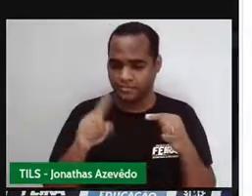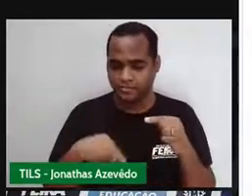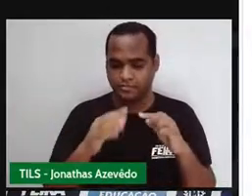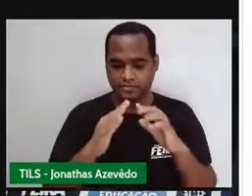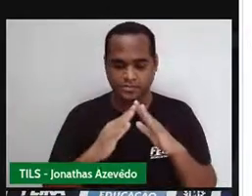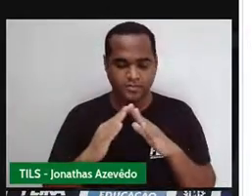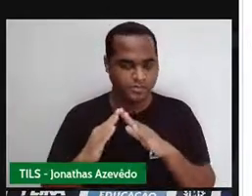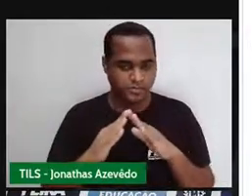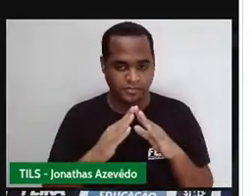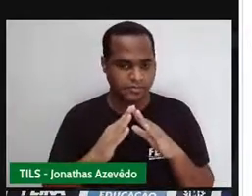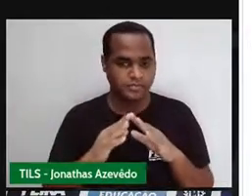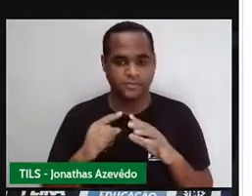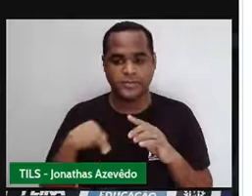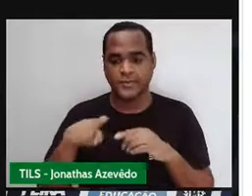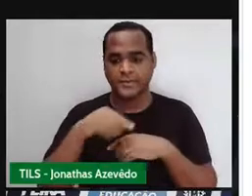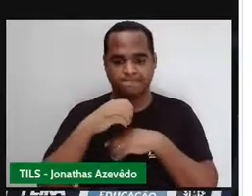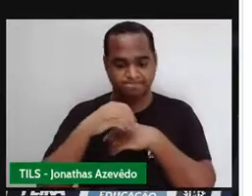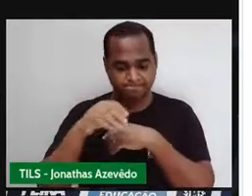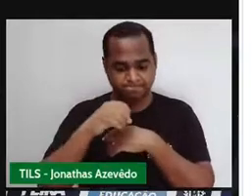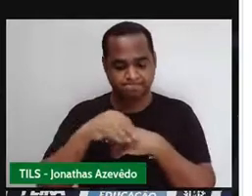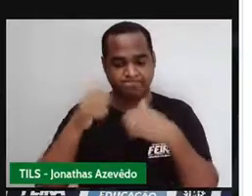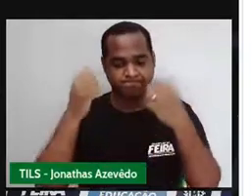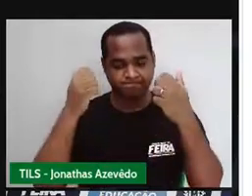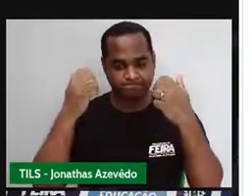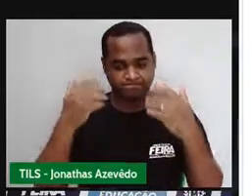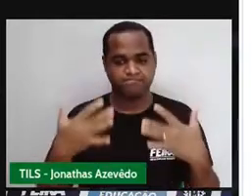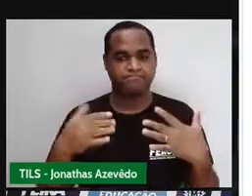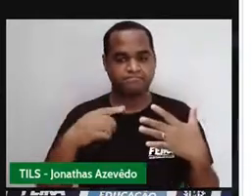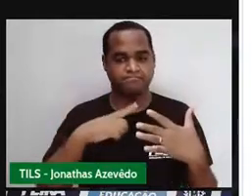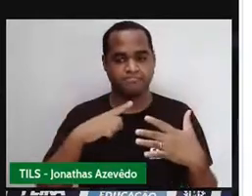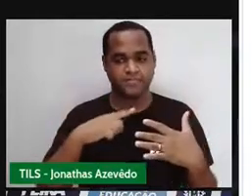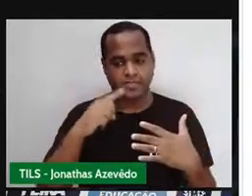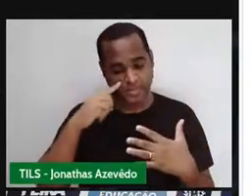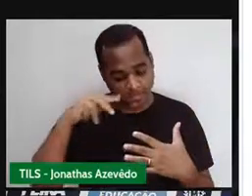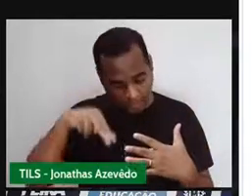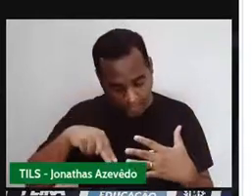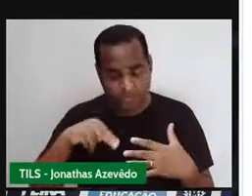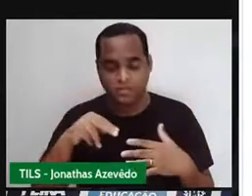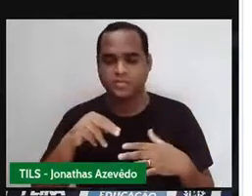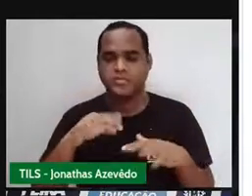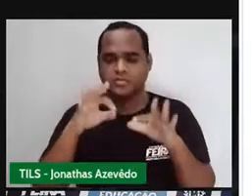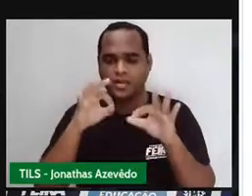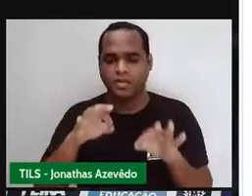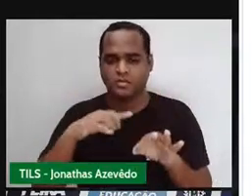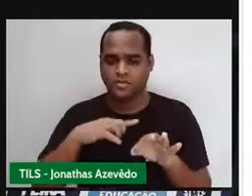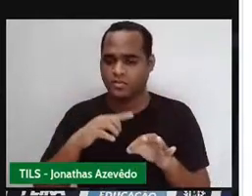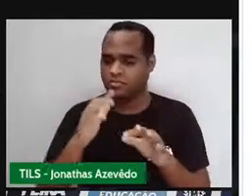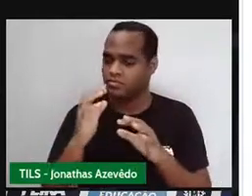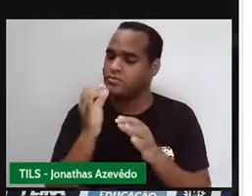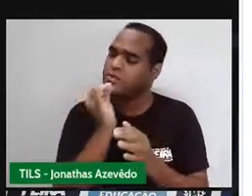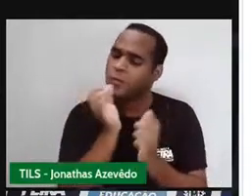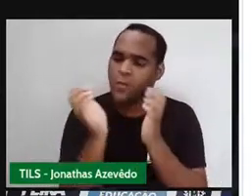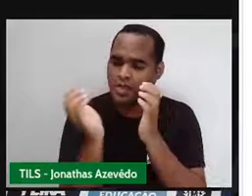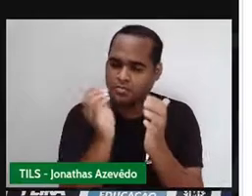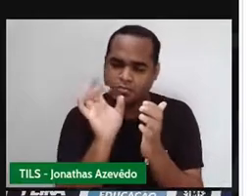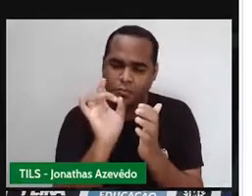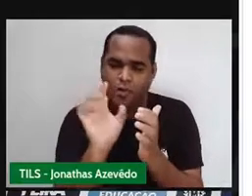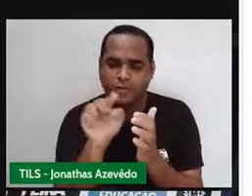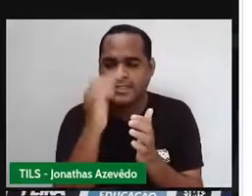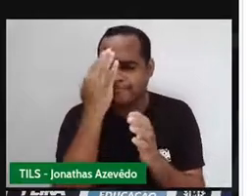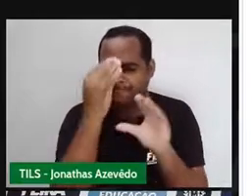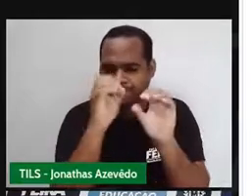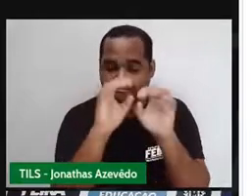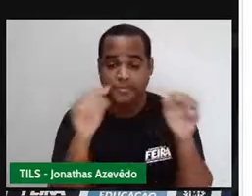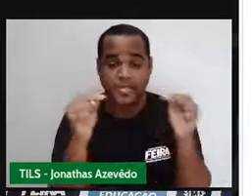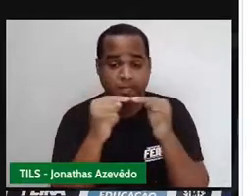né que eu tô trazendo aqui para você na planta tá claro que é uma situação hipotética mas vai te ajudar a entender a